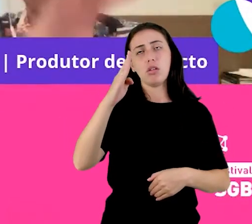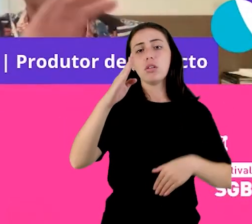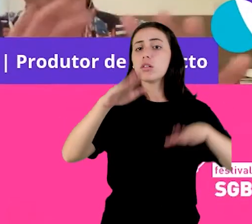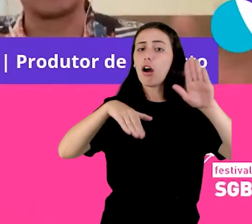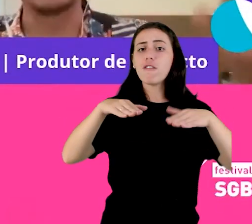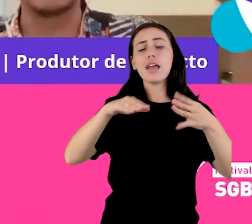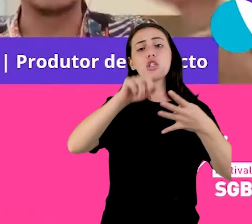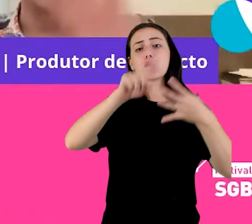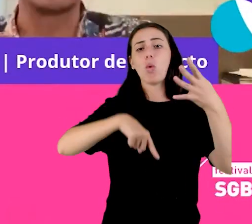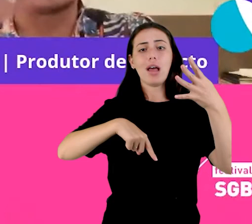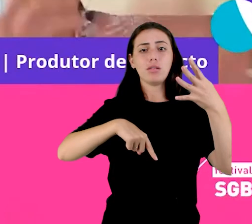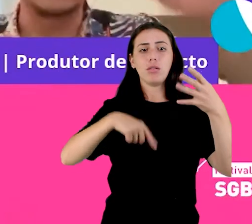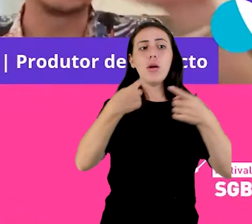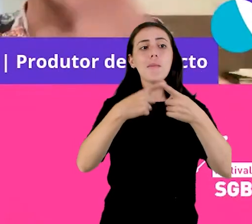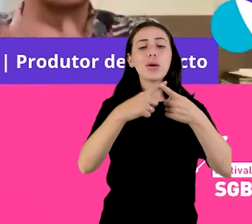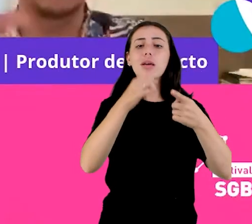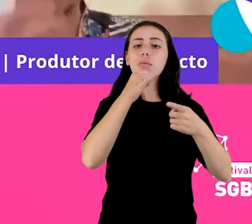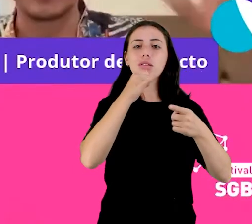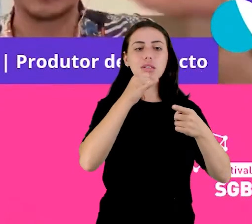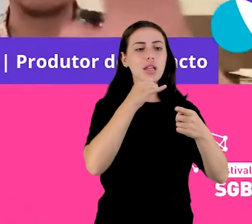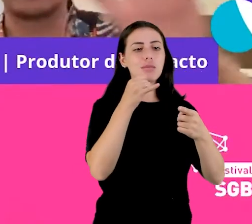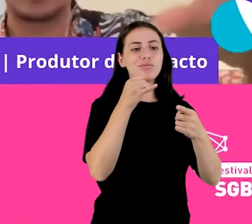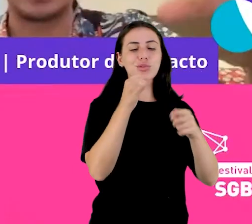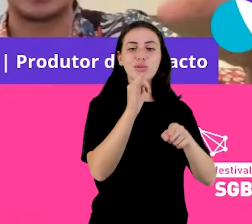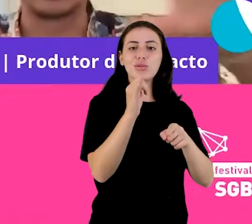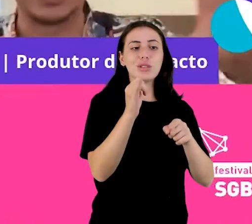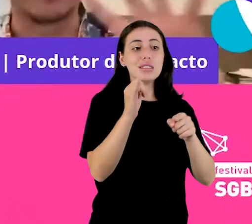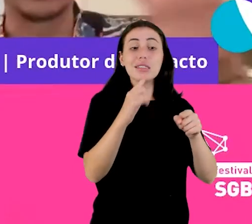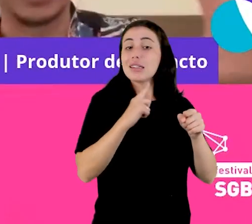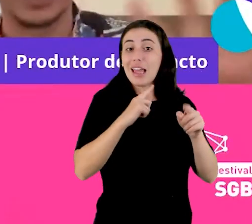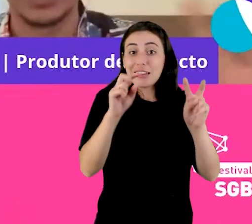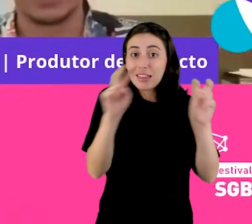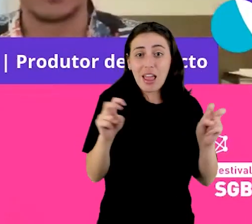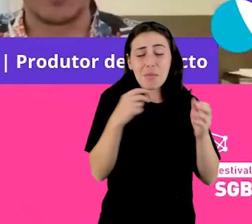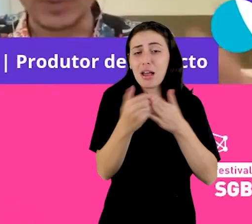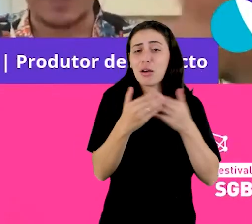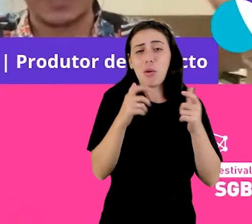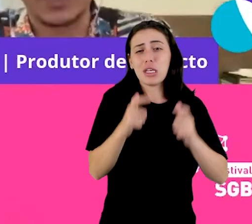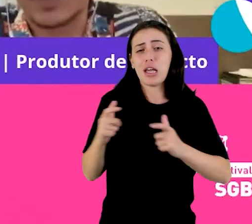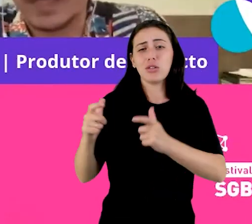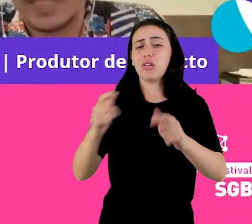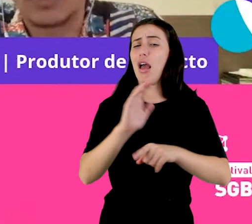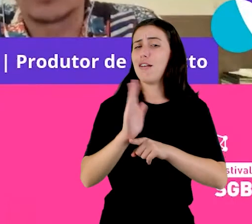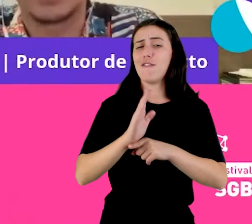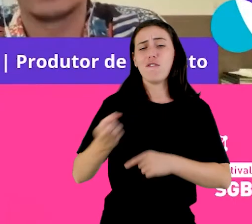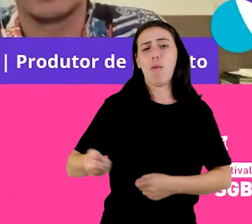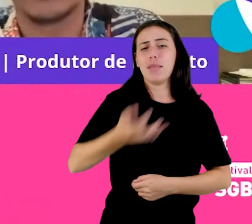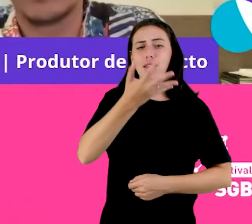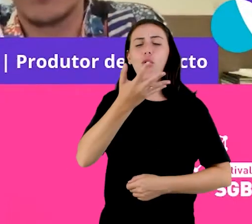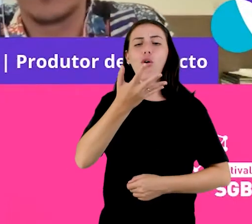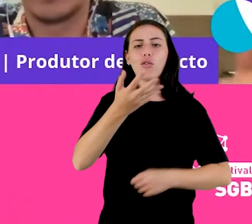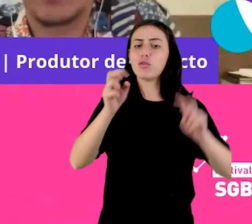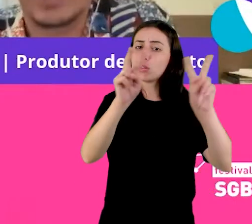estratégias para todas essas versões, assim, ou pelo menos para 4 tipos de públicos a partir disso, porque está em todos os lugares.